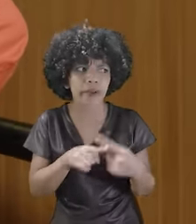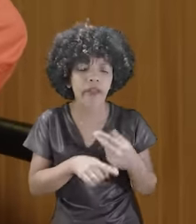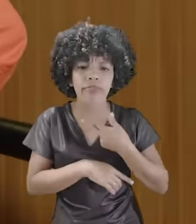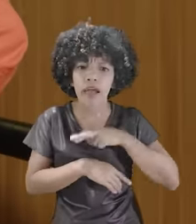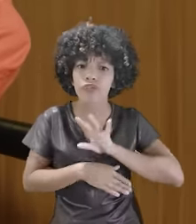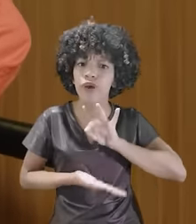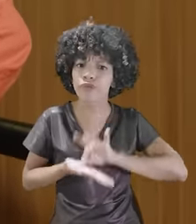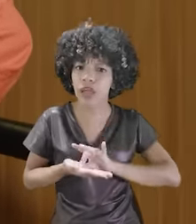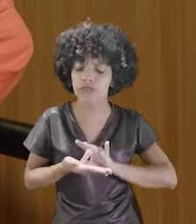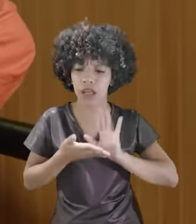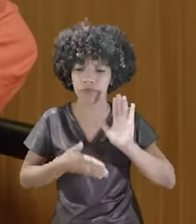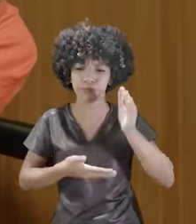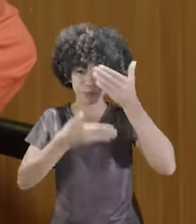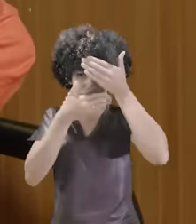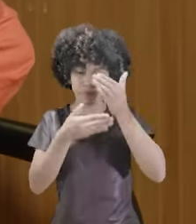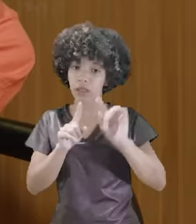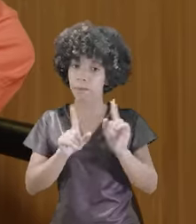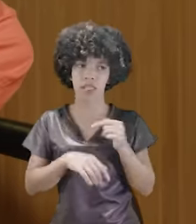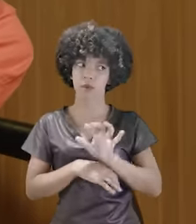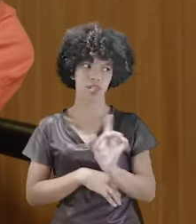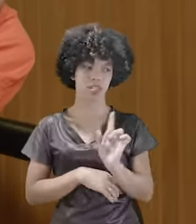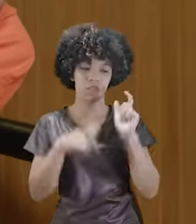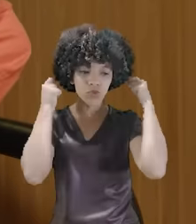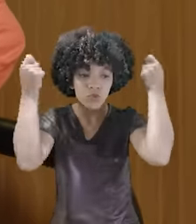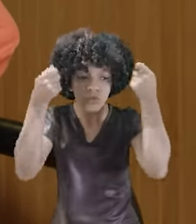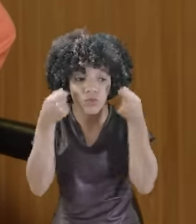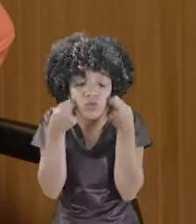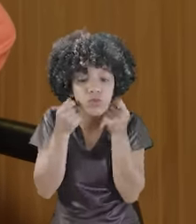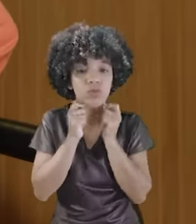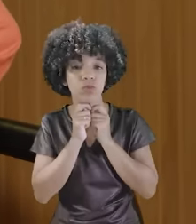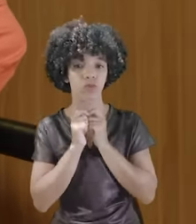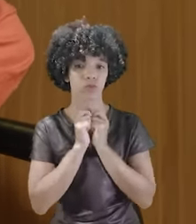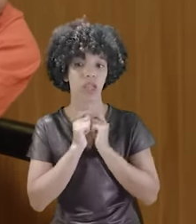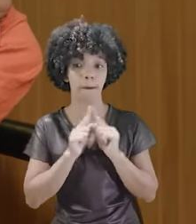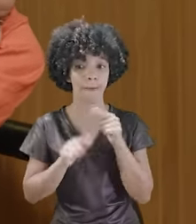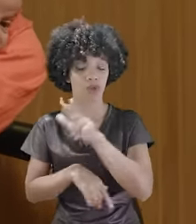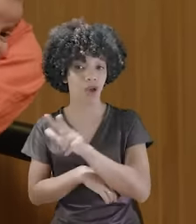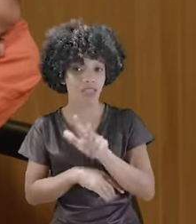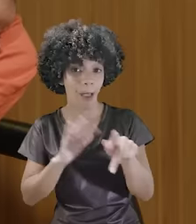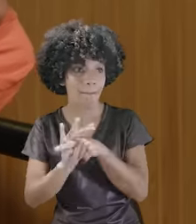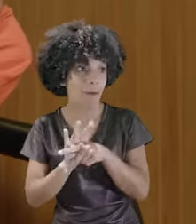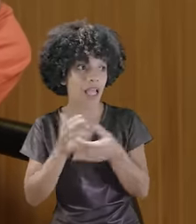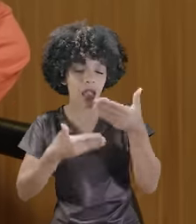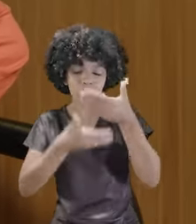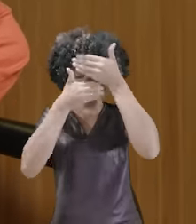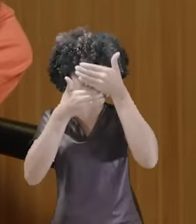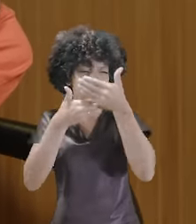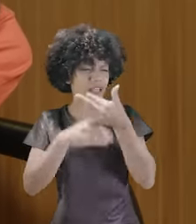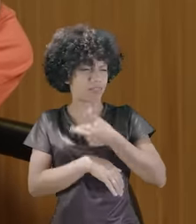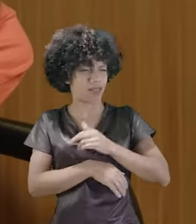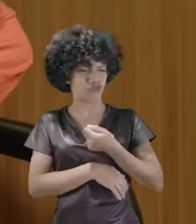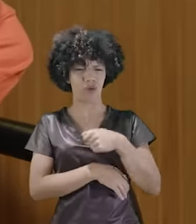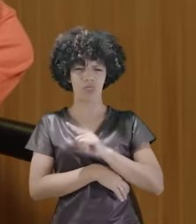mulher tem que cobrir mas não no jeito que ela está falando tipo Eles querem que a gente fechar teu rosto na nossa região